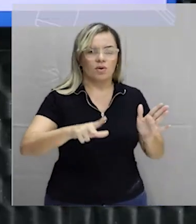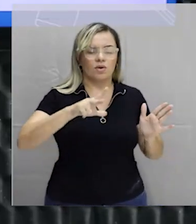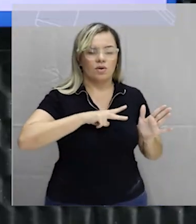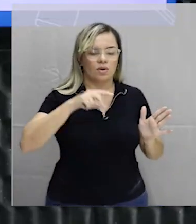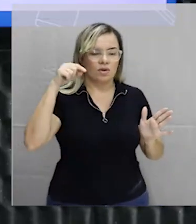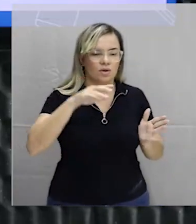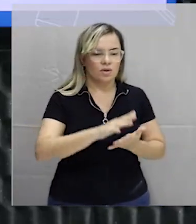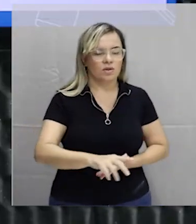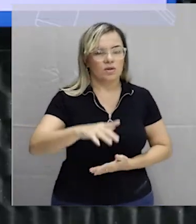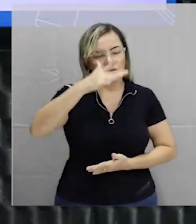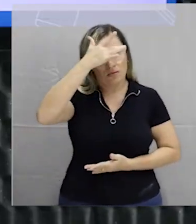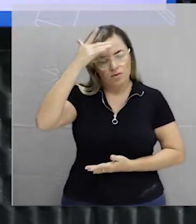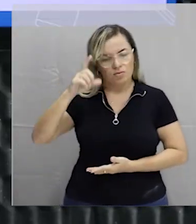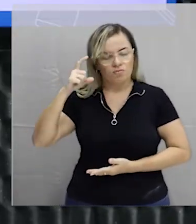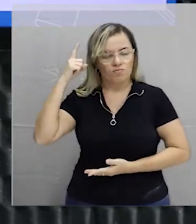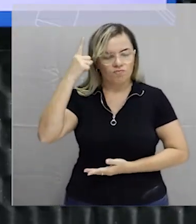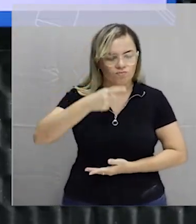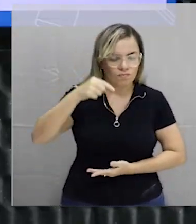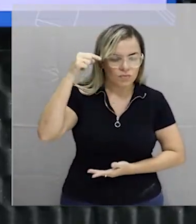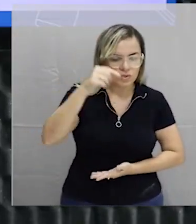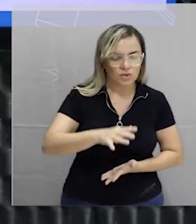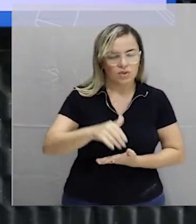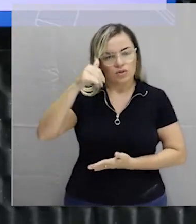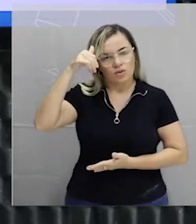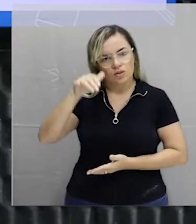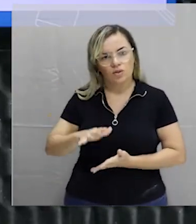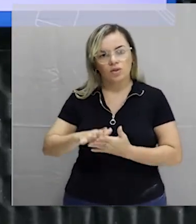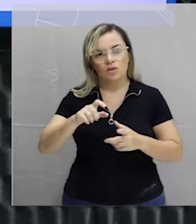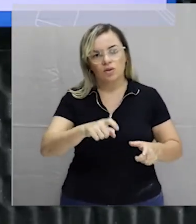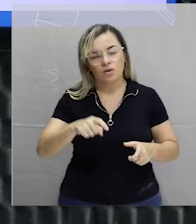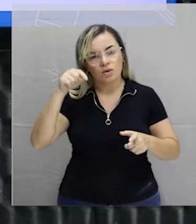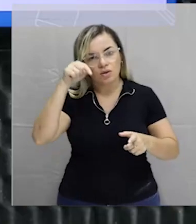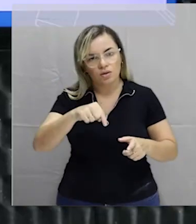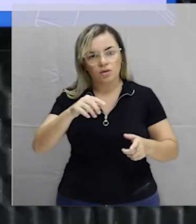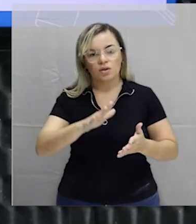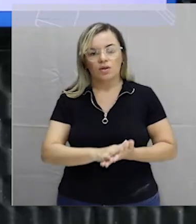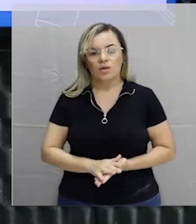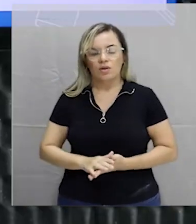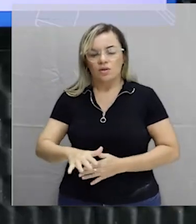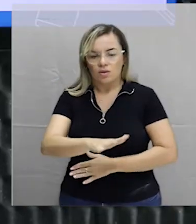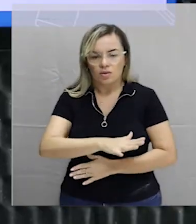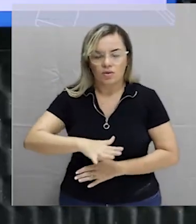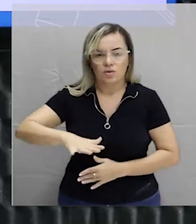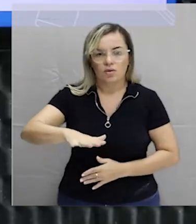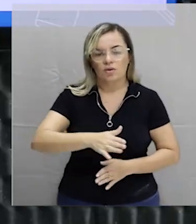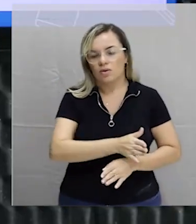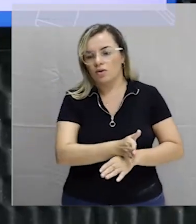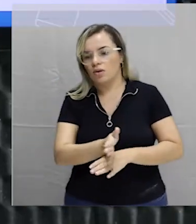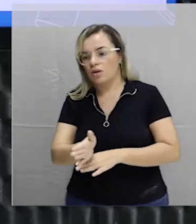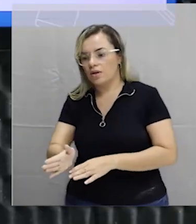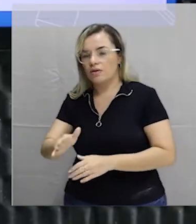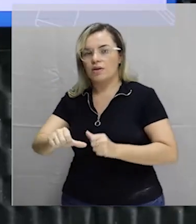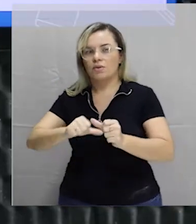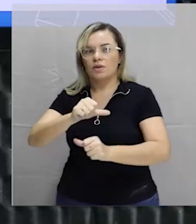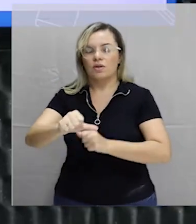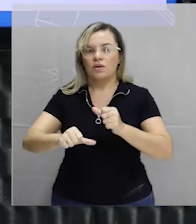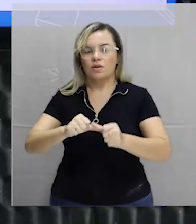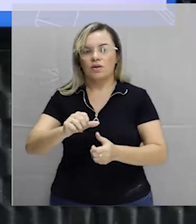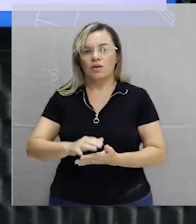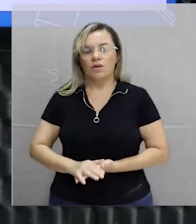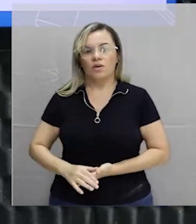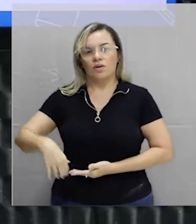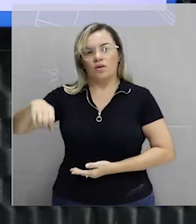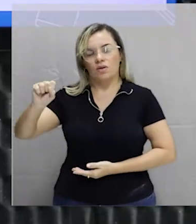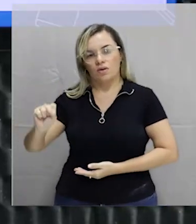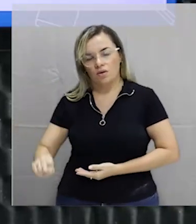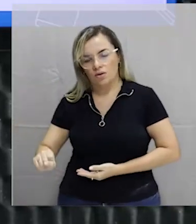de gado, vaqueiros, boiadeiros. Essa frente ela vai ocupar o centro-sul do Maranhão, a região